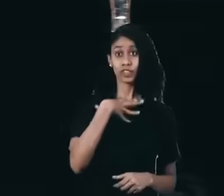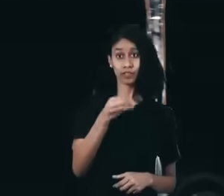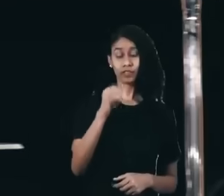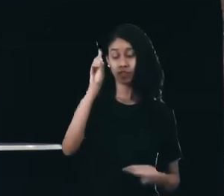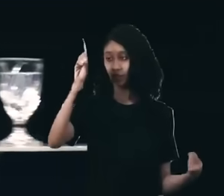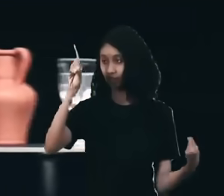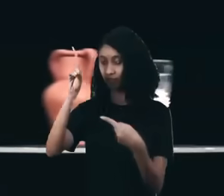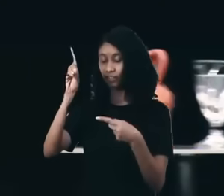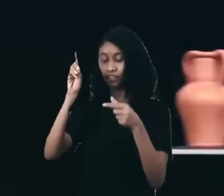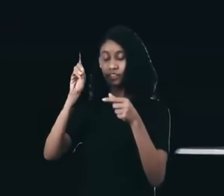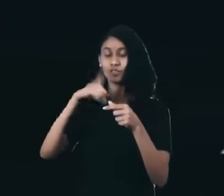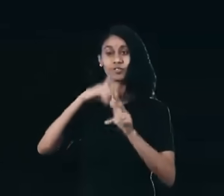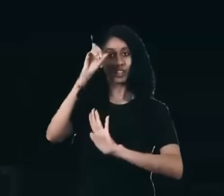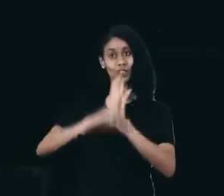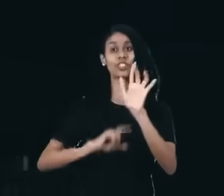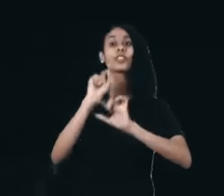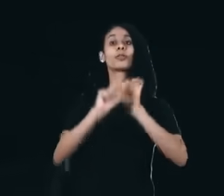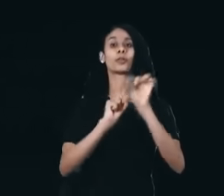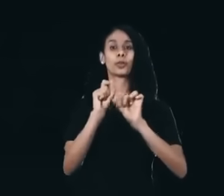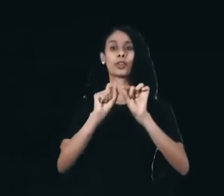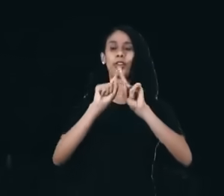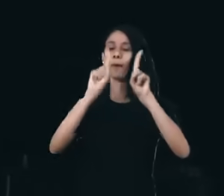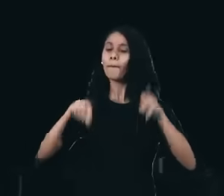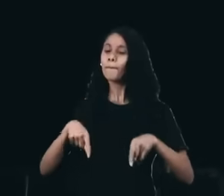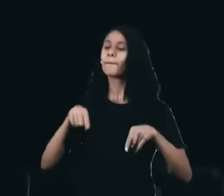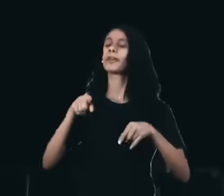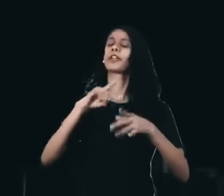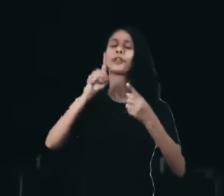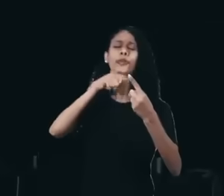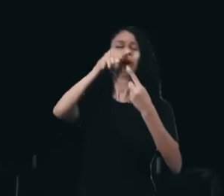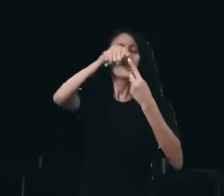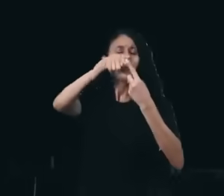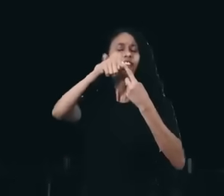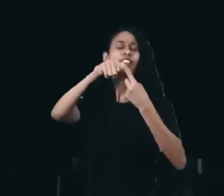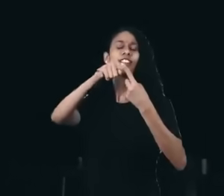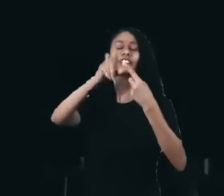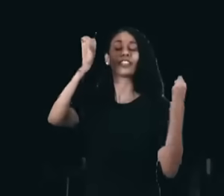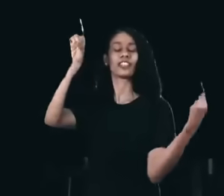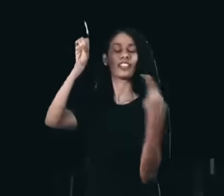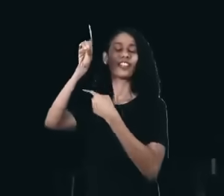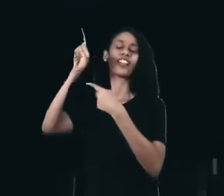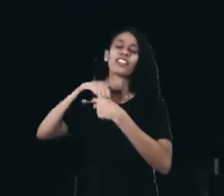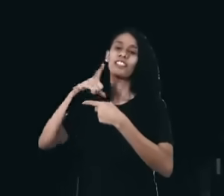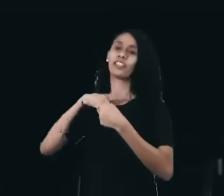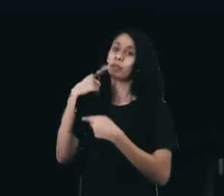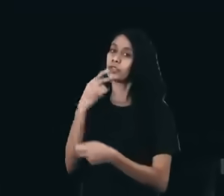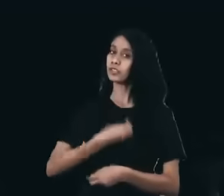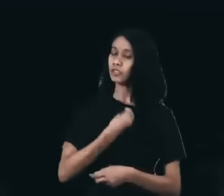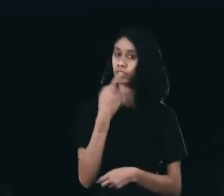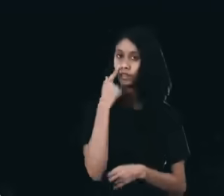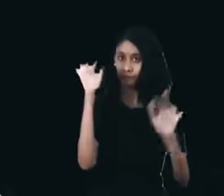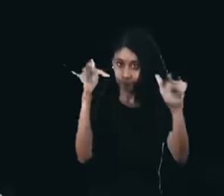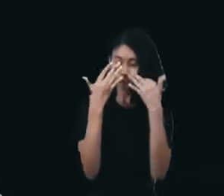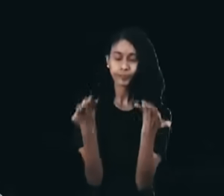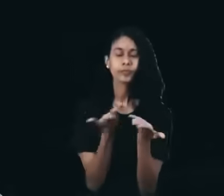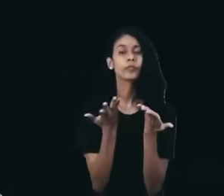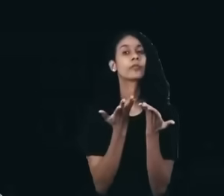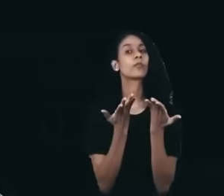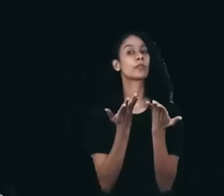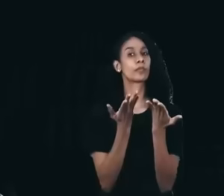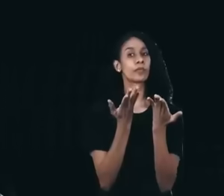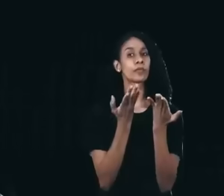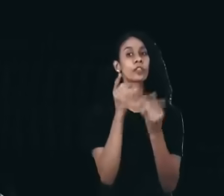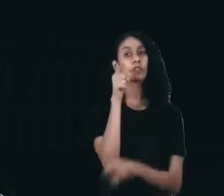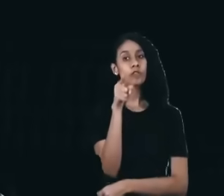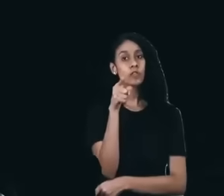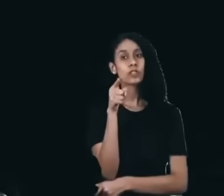Deus te garante acesso ao plano de Deus, ao propósito que Ele desenhou para a sua vida. Agora preste bastante atenção. Quando